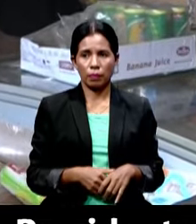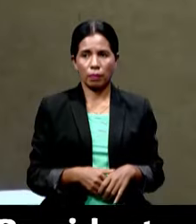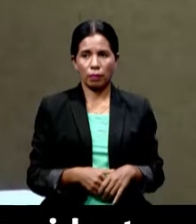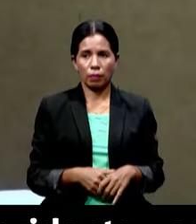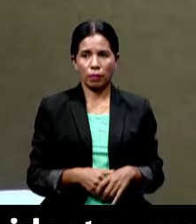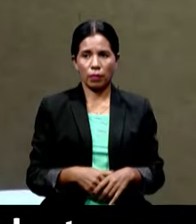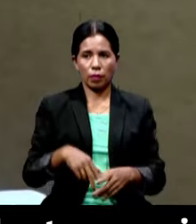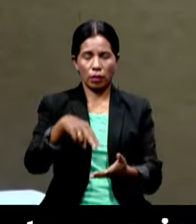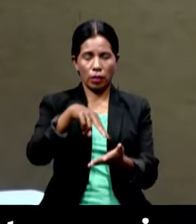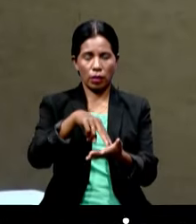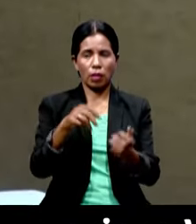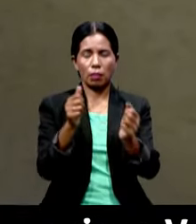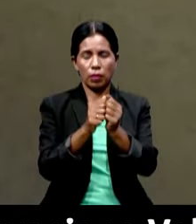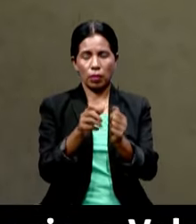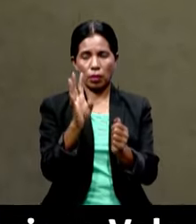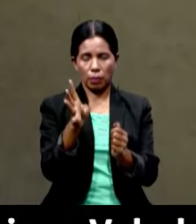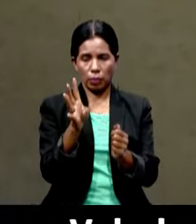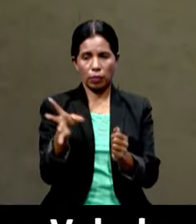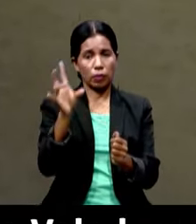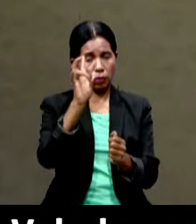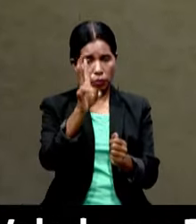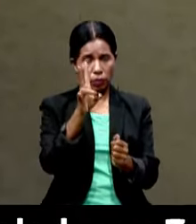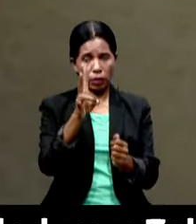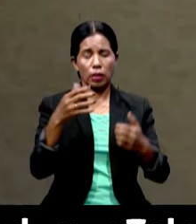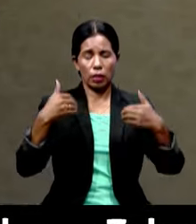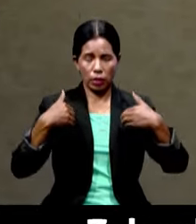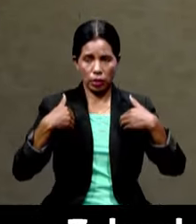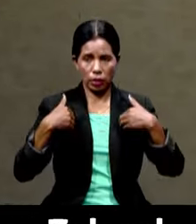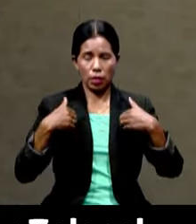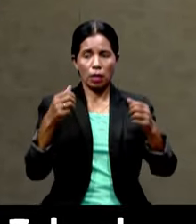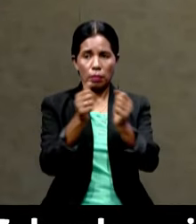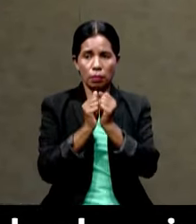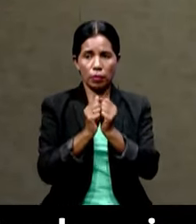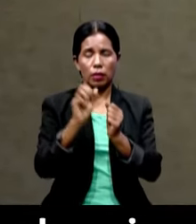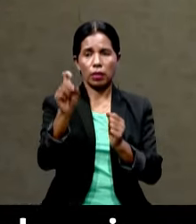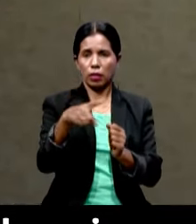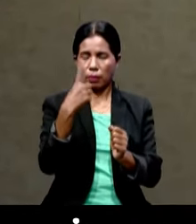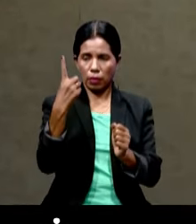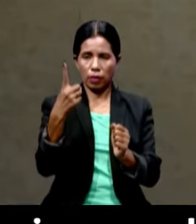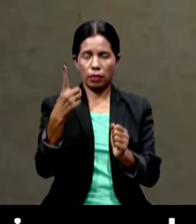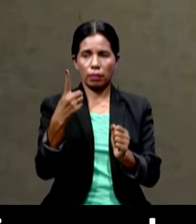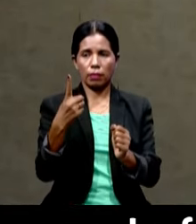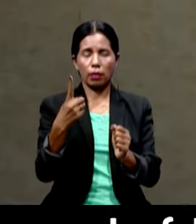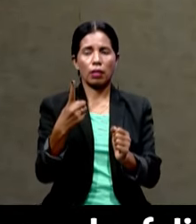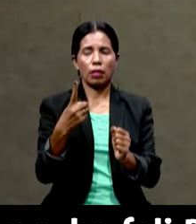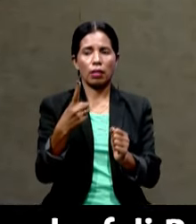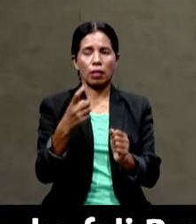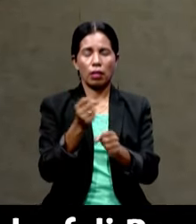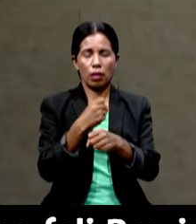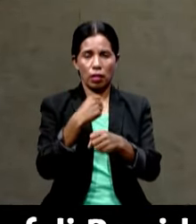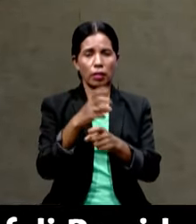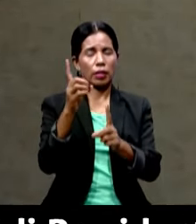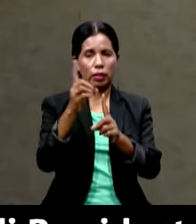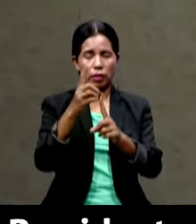Estabelecimento bahat no resing itu ne iha estabelecimento hamu tuk sanu resing ida maka hale